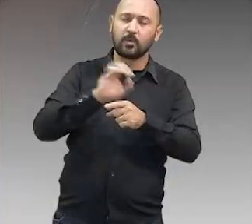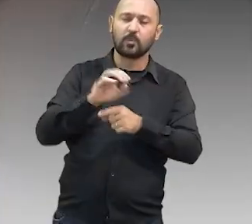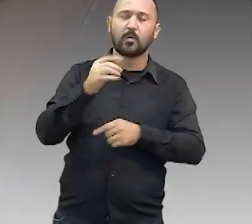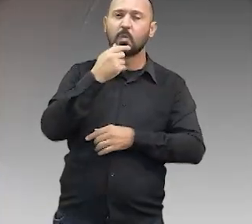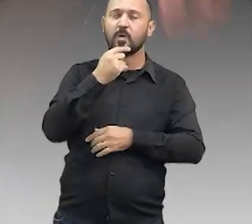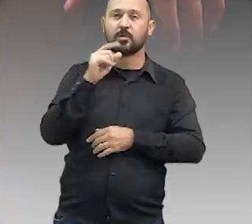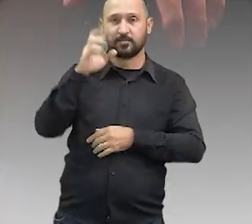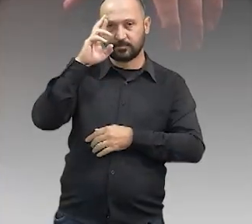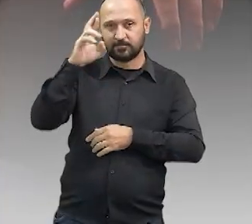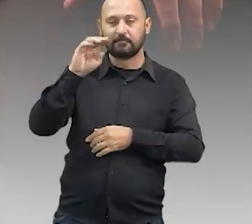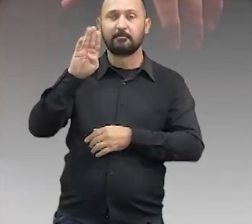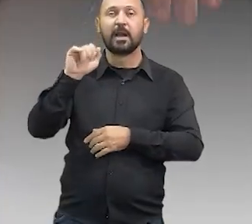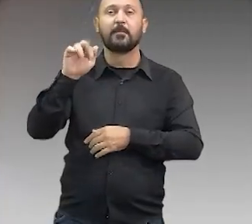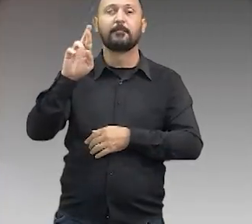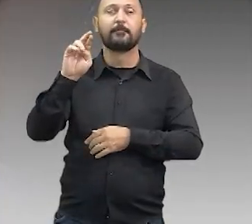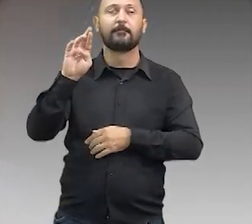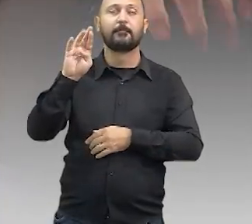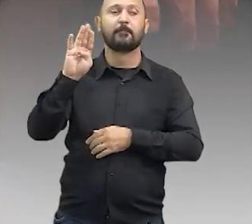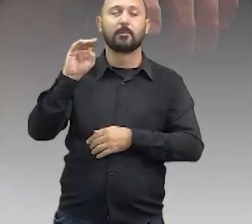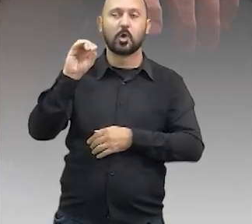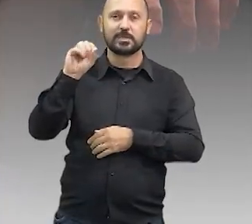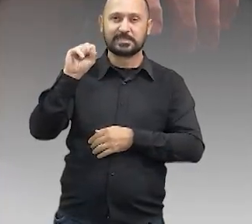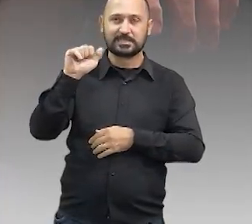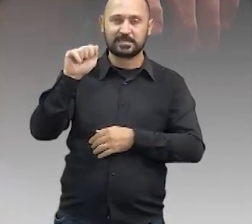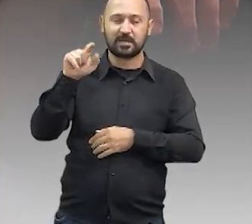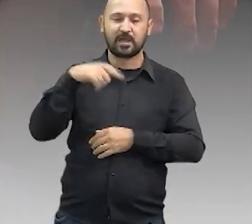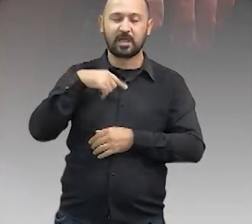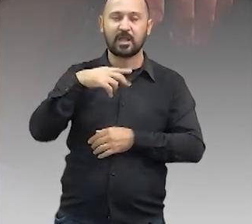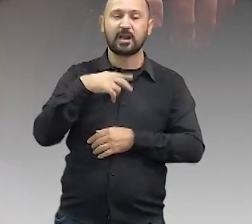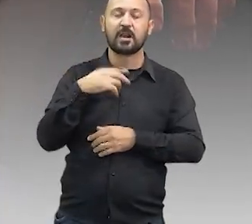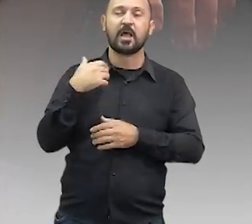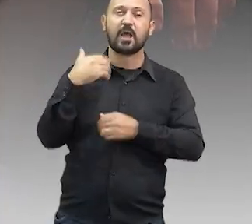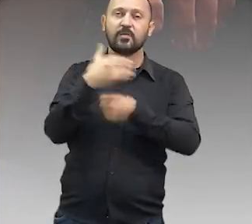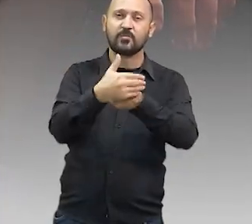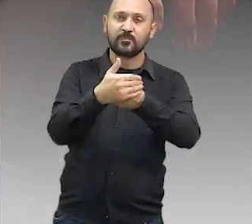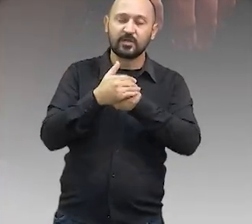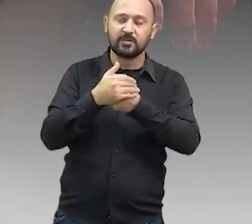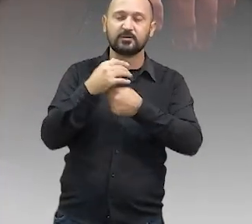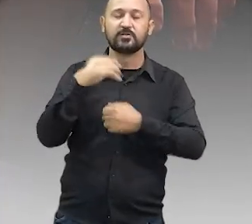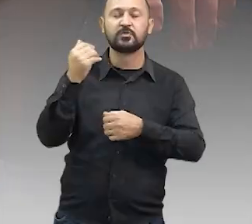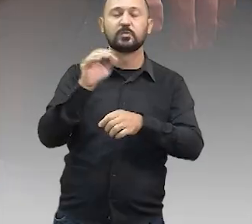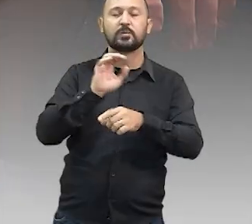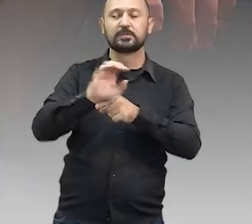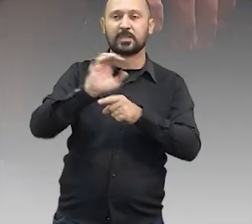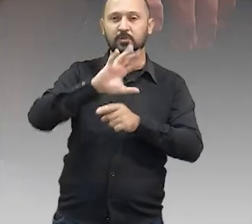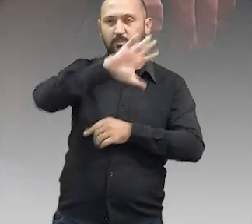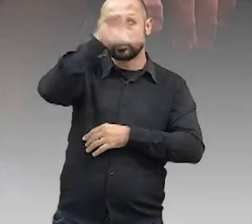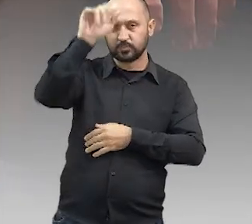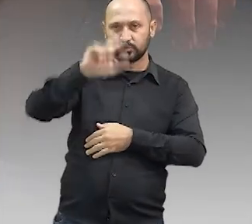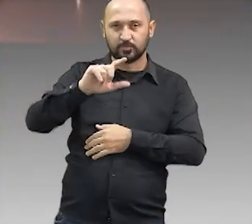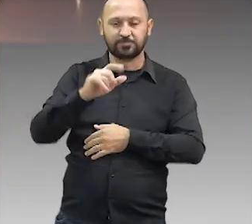seu Barbosa, que era dono do Correio do Estado, era um defensor da criação do Mato Grosso do Sul.